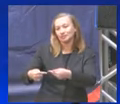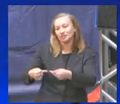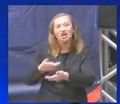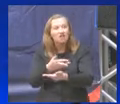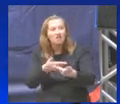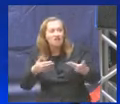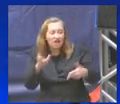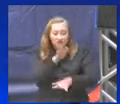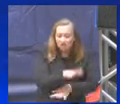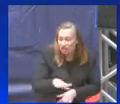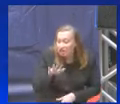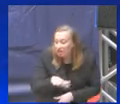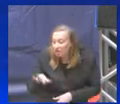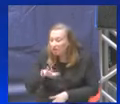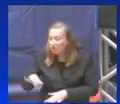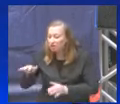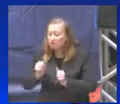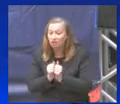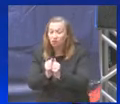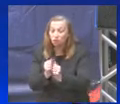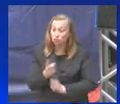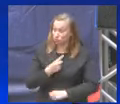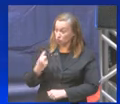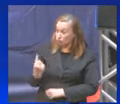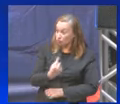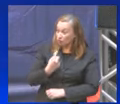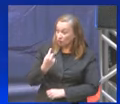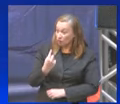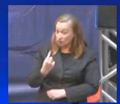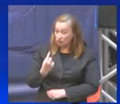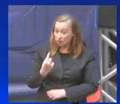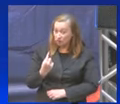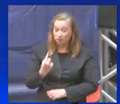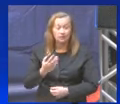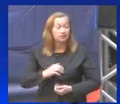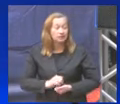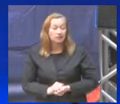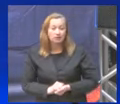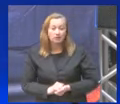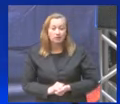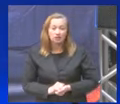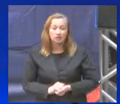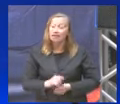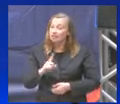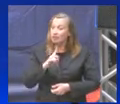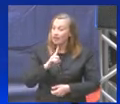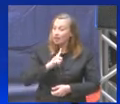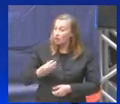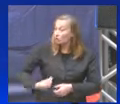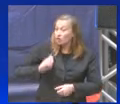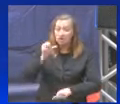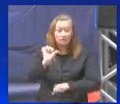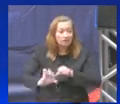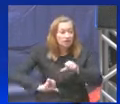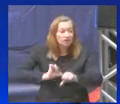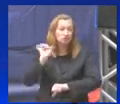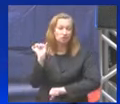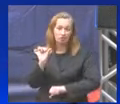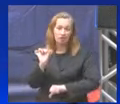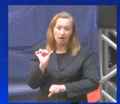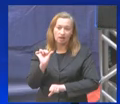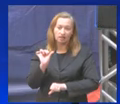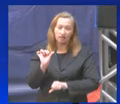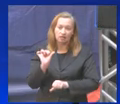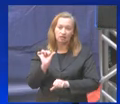Muitas crianças que participavam conosco das rodas terão suas vidas transformadas